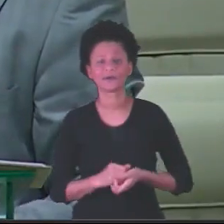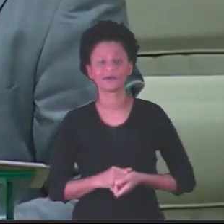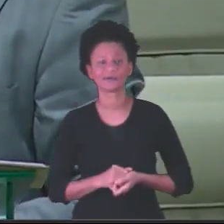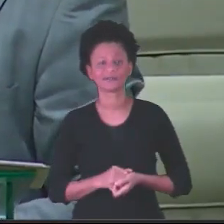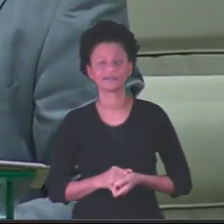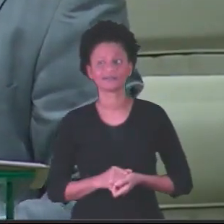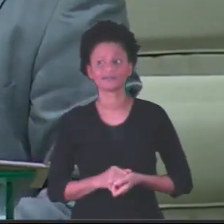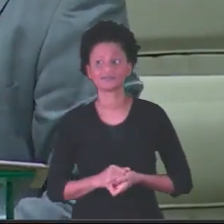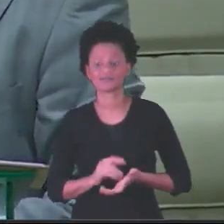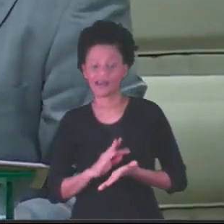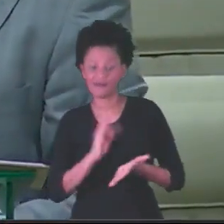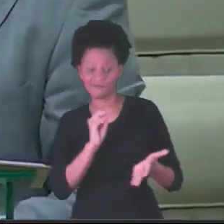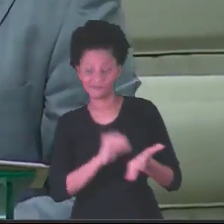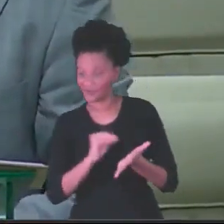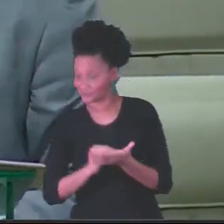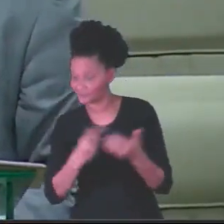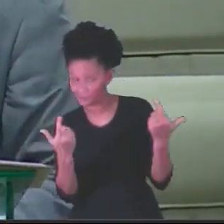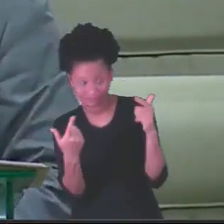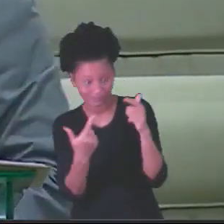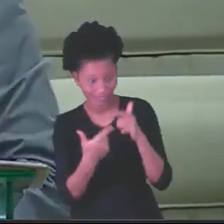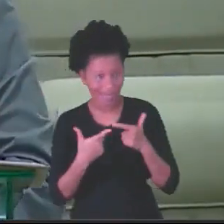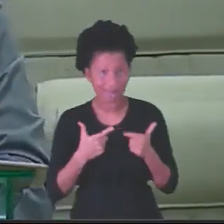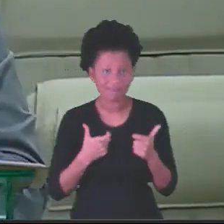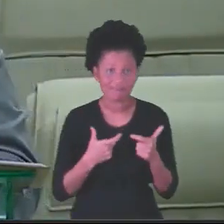a ausência de guerra